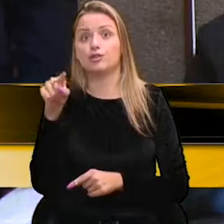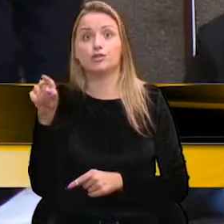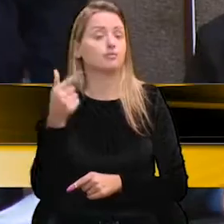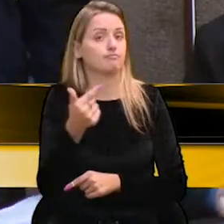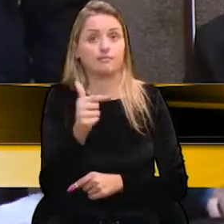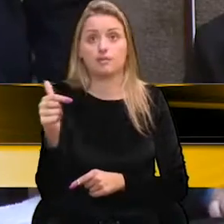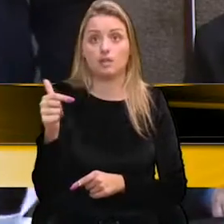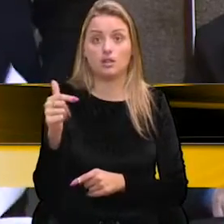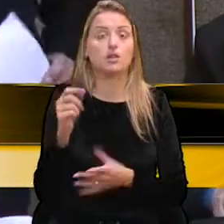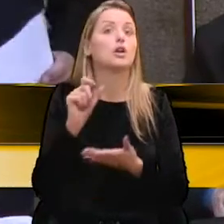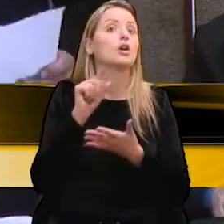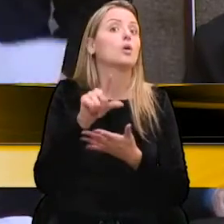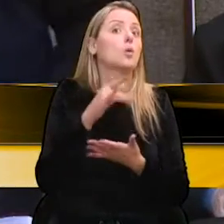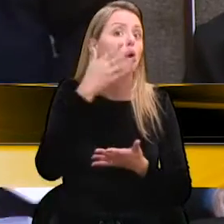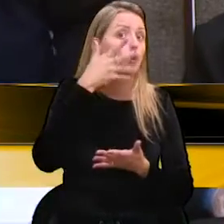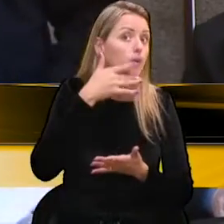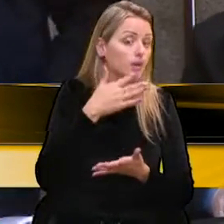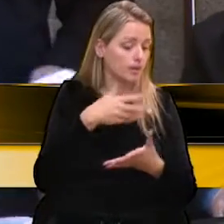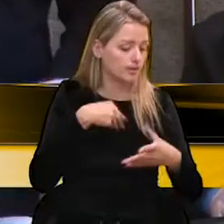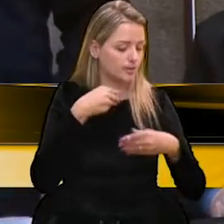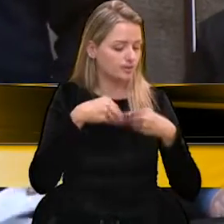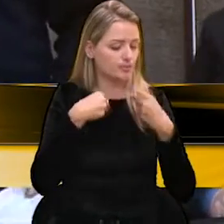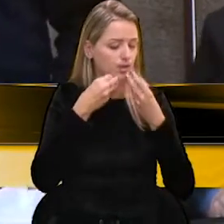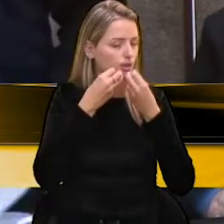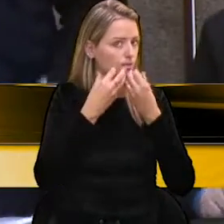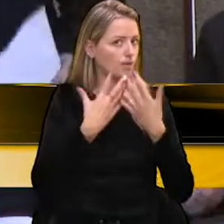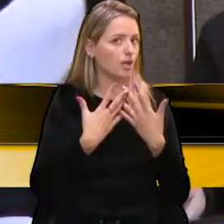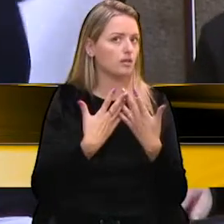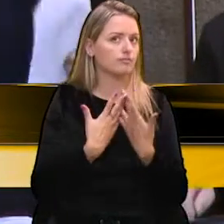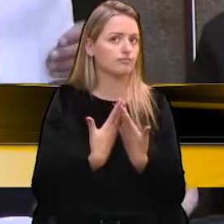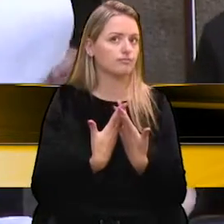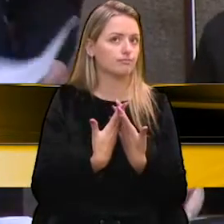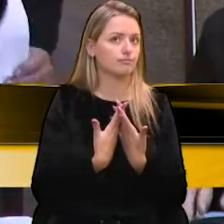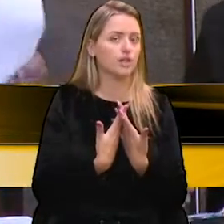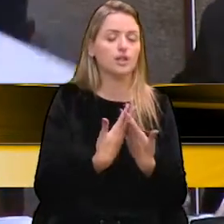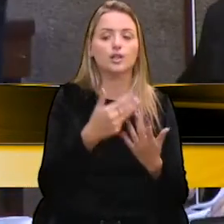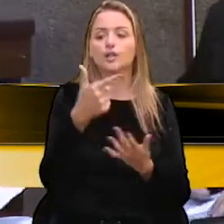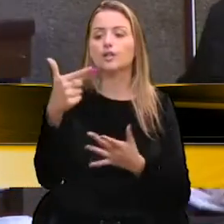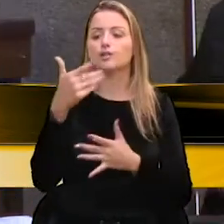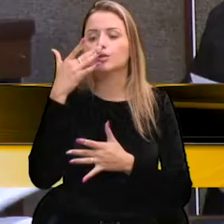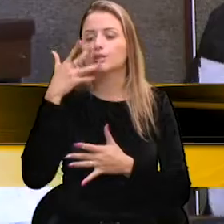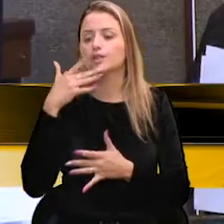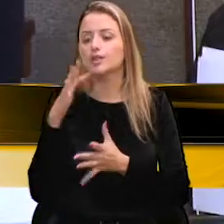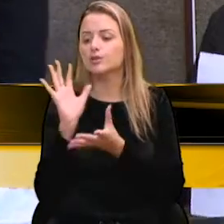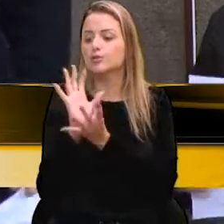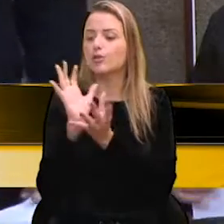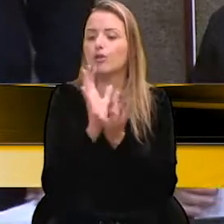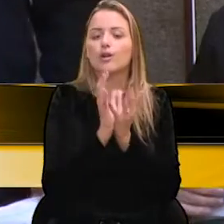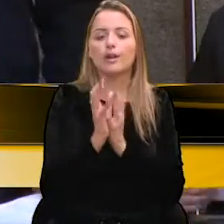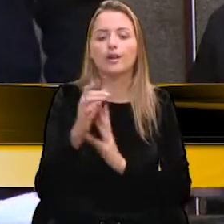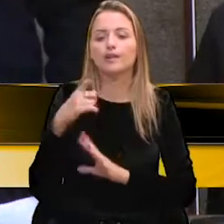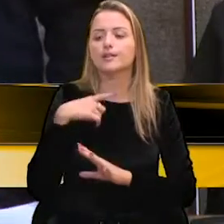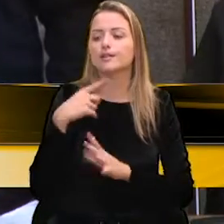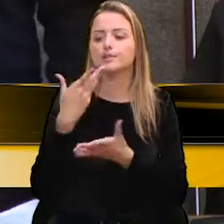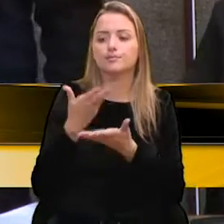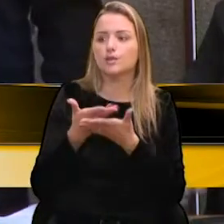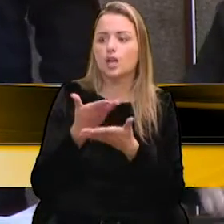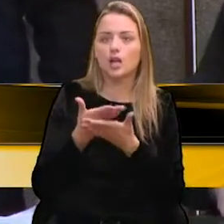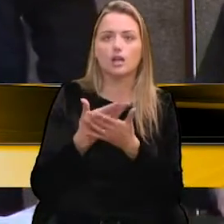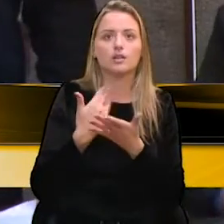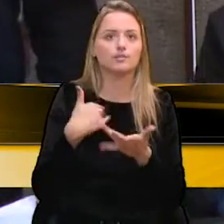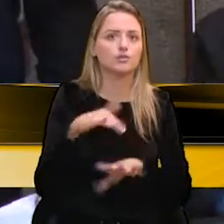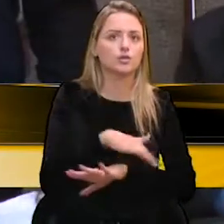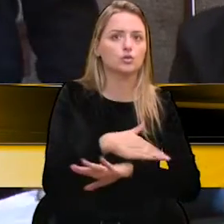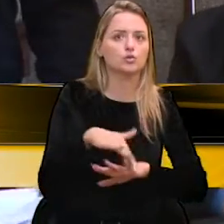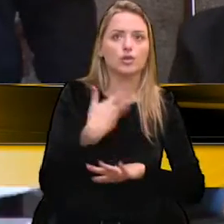quê? Qual é a criança que se sente bem sabendo que os outros têm pai, os outros coleguinhas de sala de aula, outros coleguinhas de